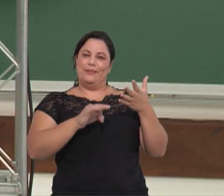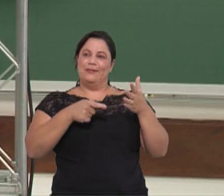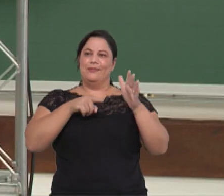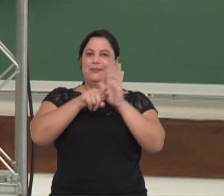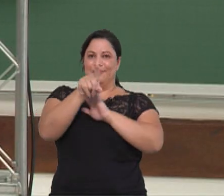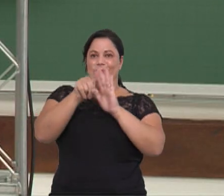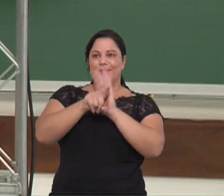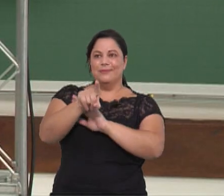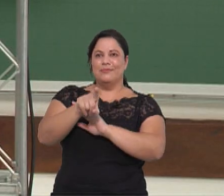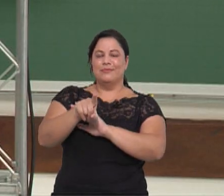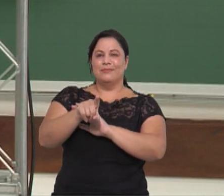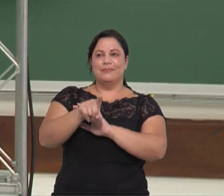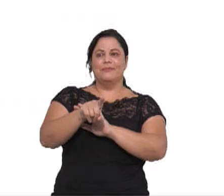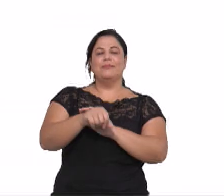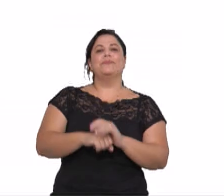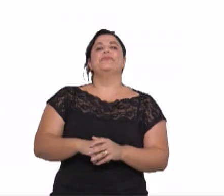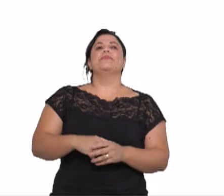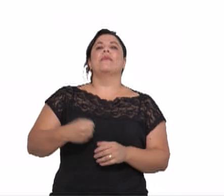Primeira questão.